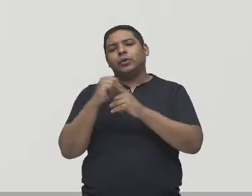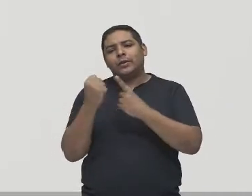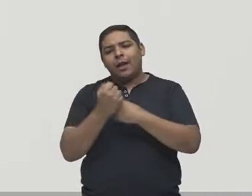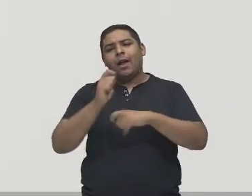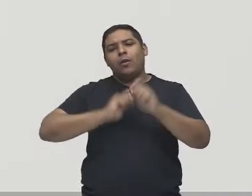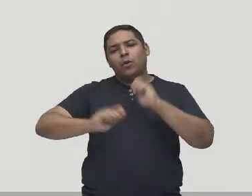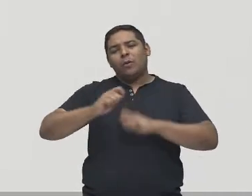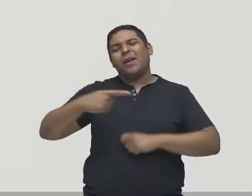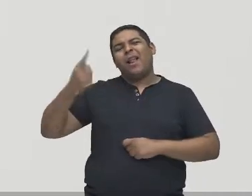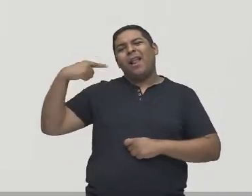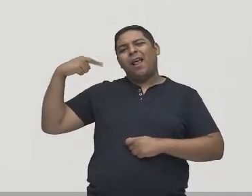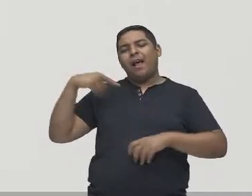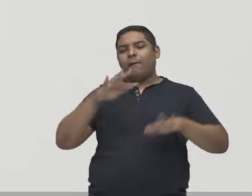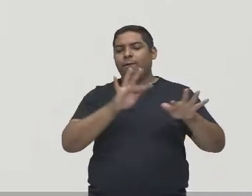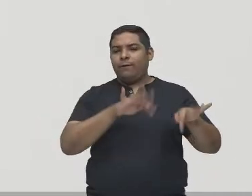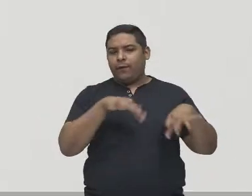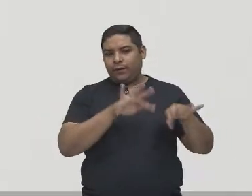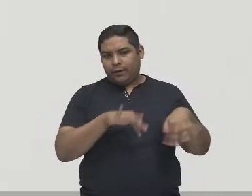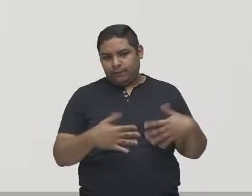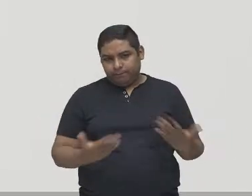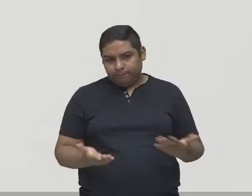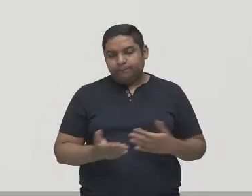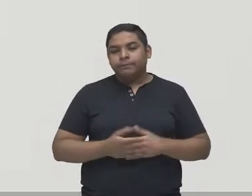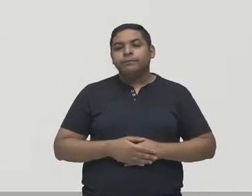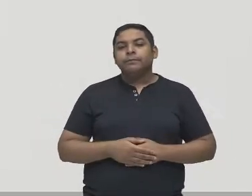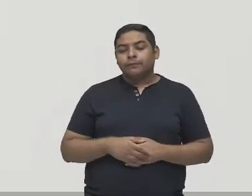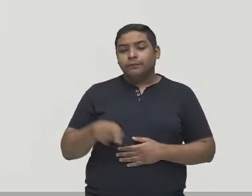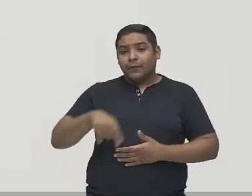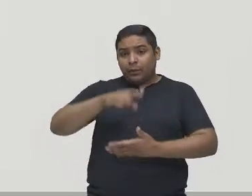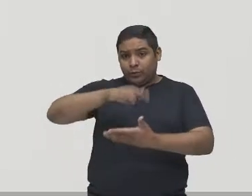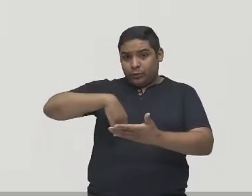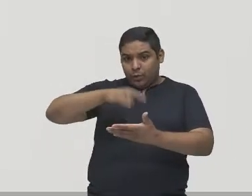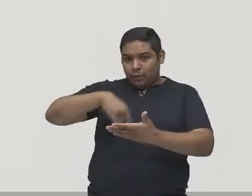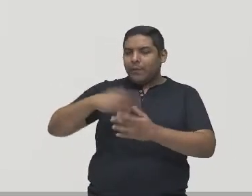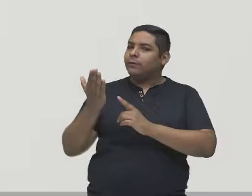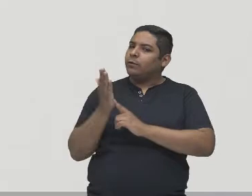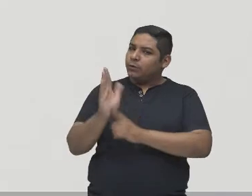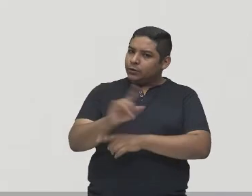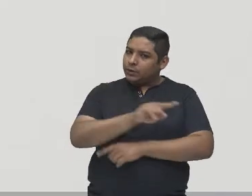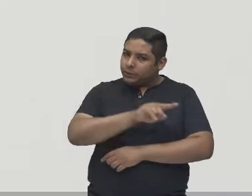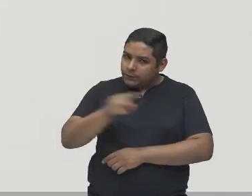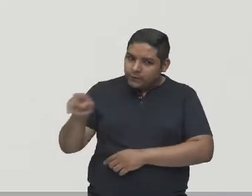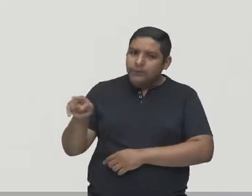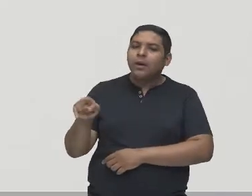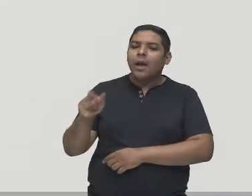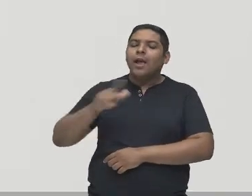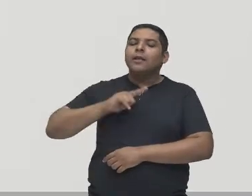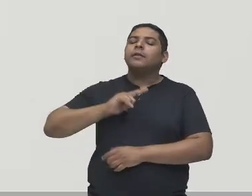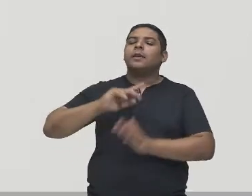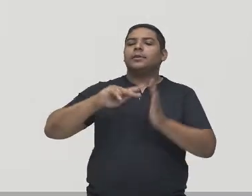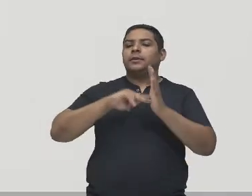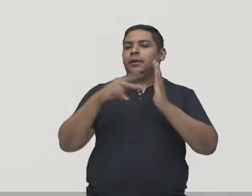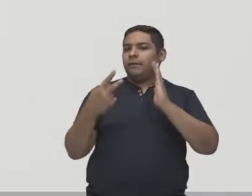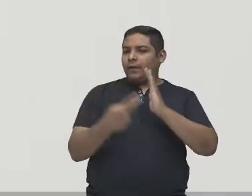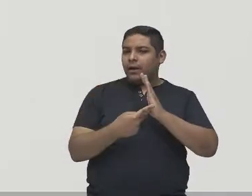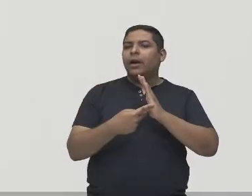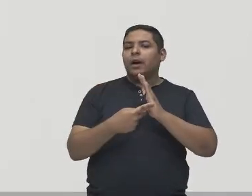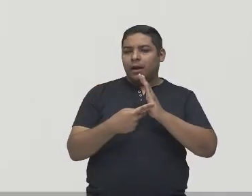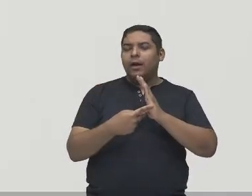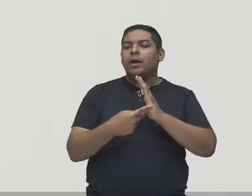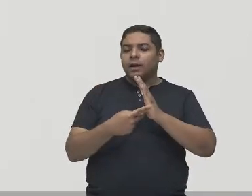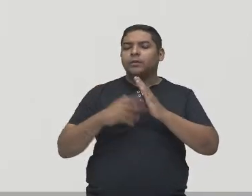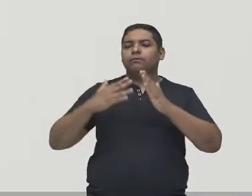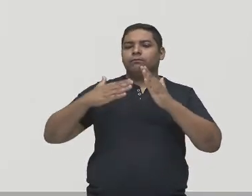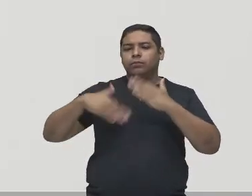período feudal, certo? Este importante documento que eu vou mostrar a vocês trazia significativos